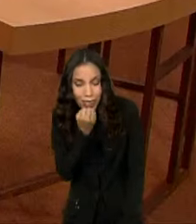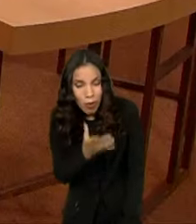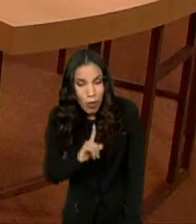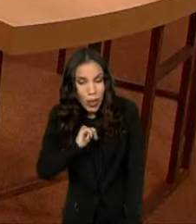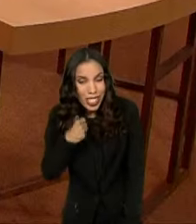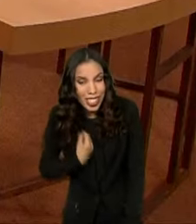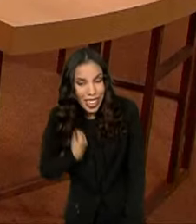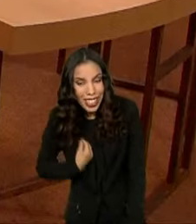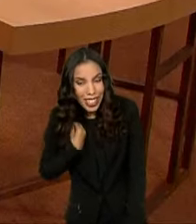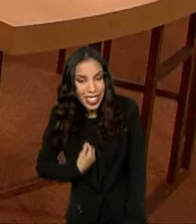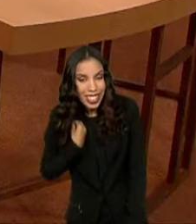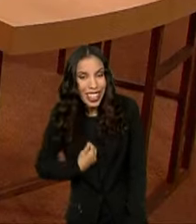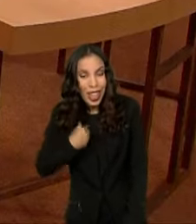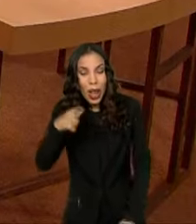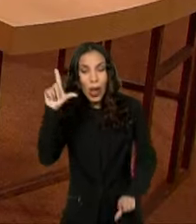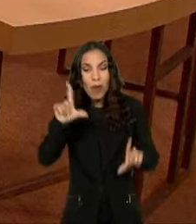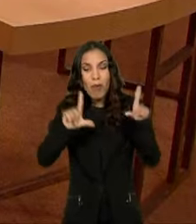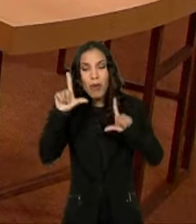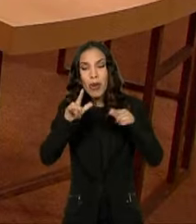comigo.